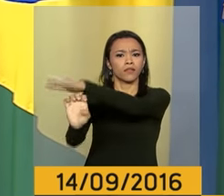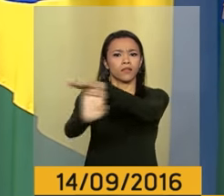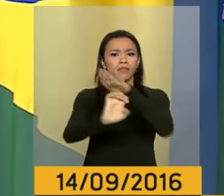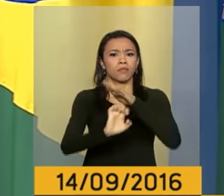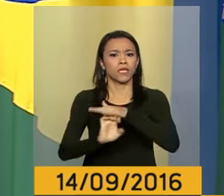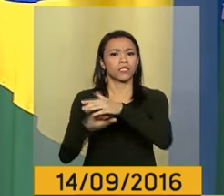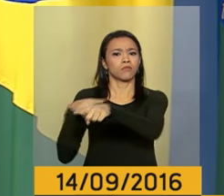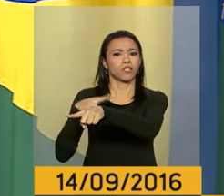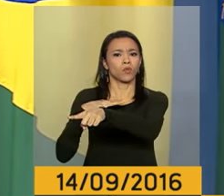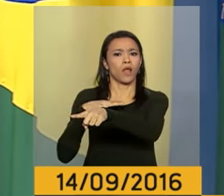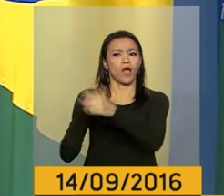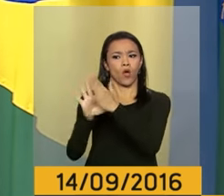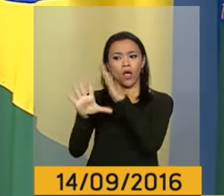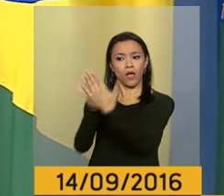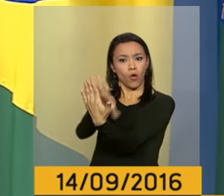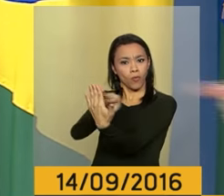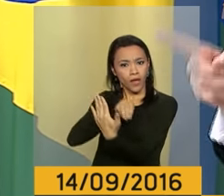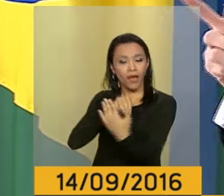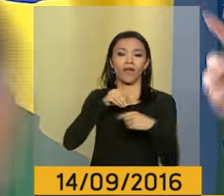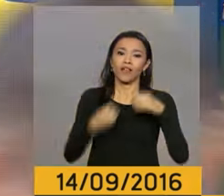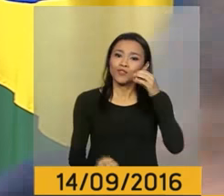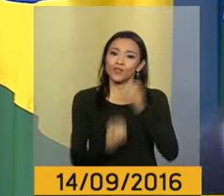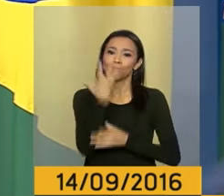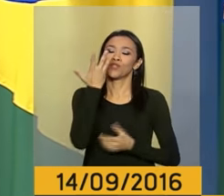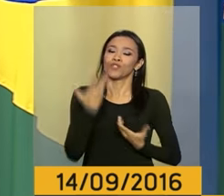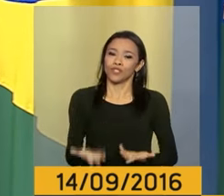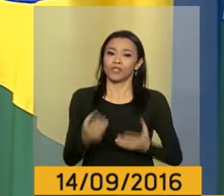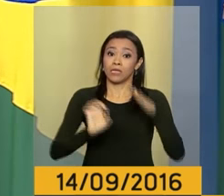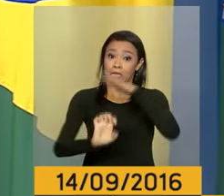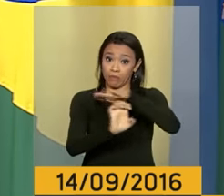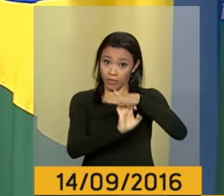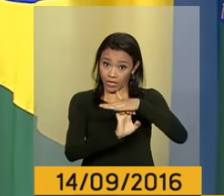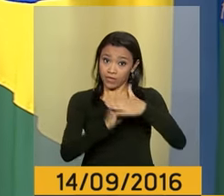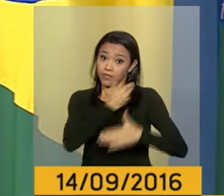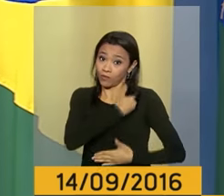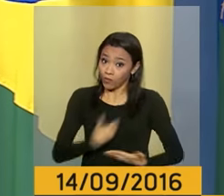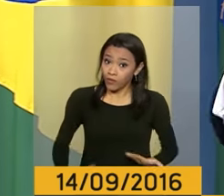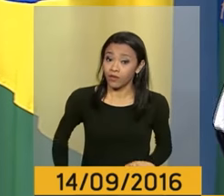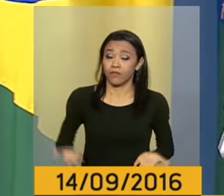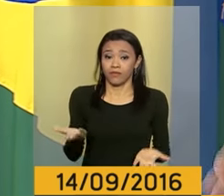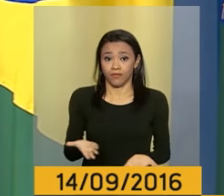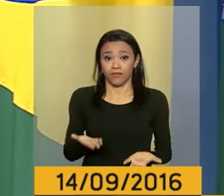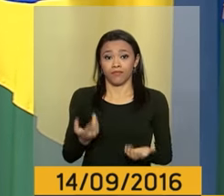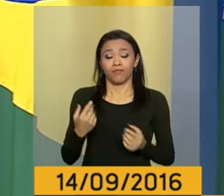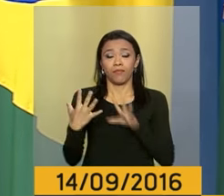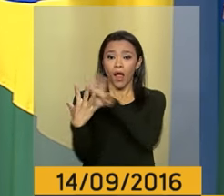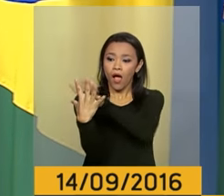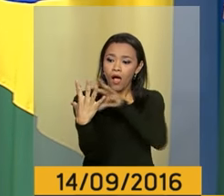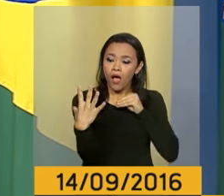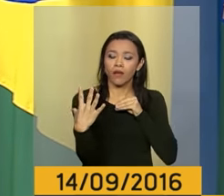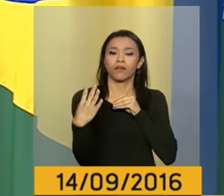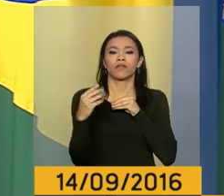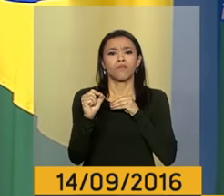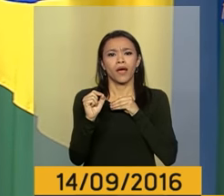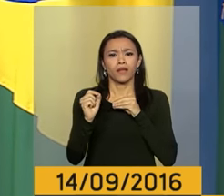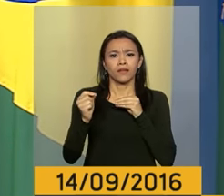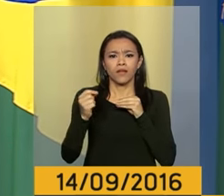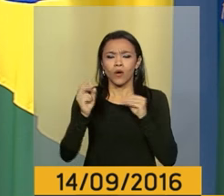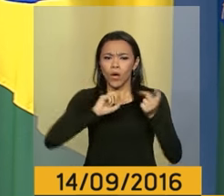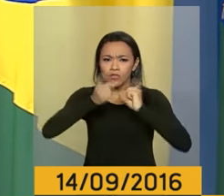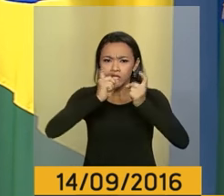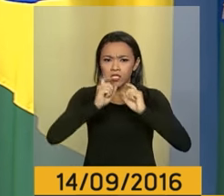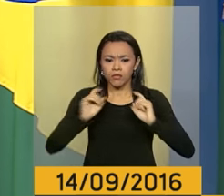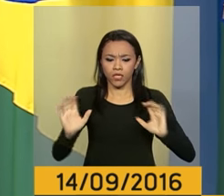daí é que surgiram as empresas públicas e sociedades de economia mista, não é? Para agilizar a prestação administrativa.